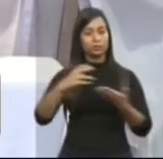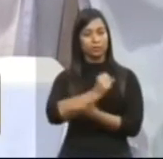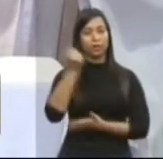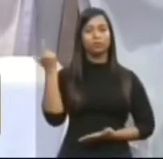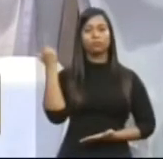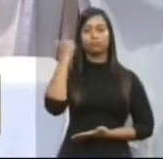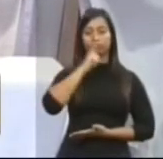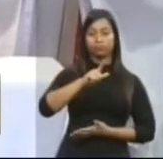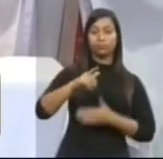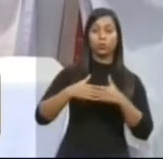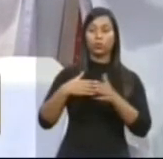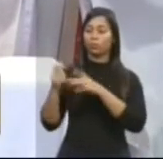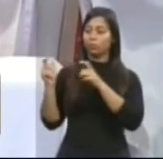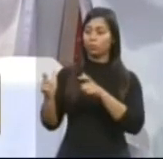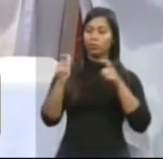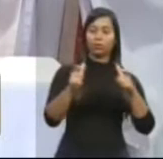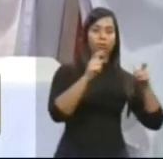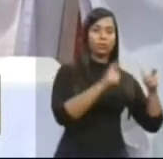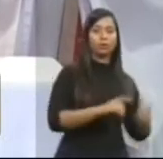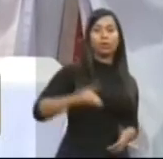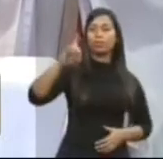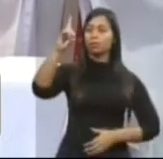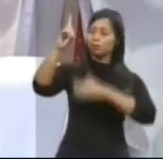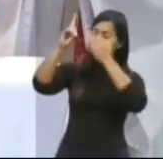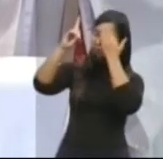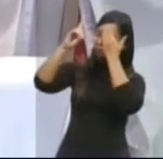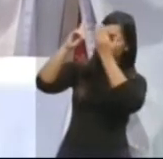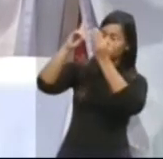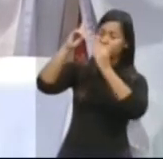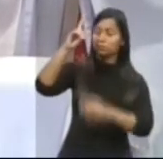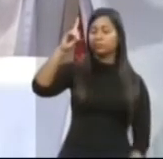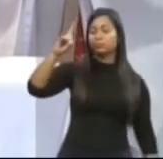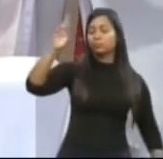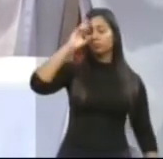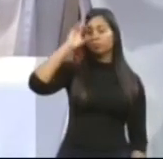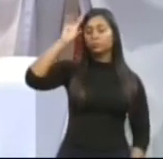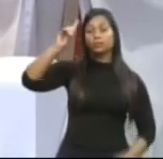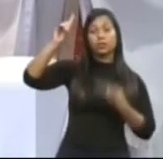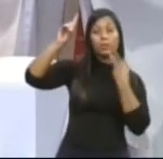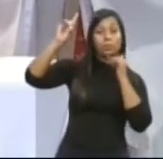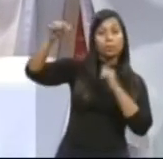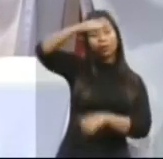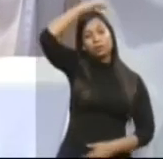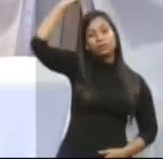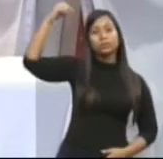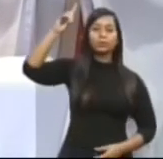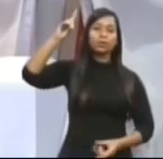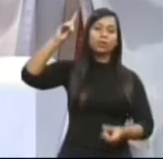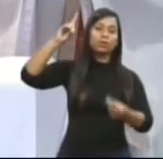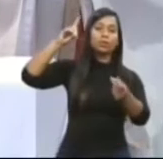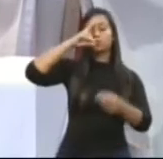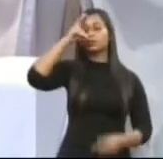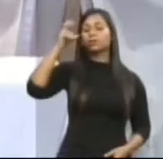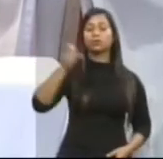necessário, é nosso dever e salvação, dar-vos graças sempre em todo lugar. Senhor Pai